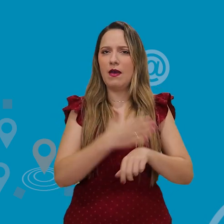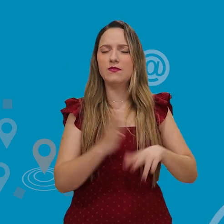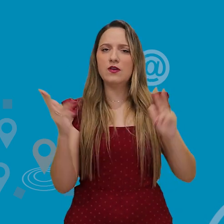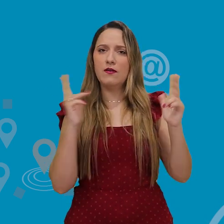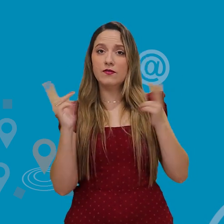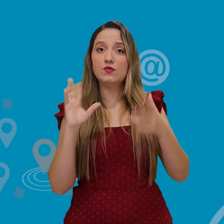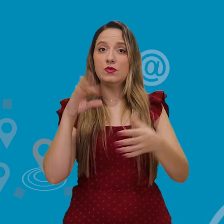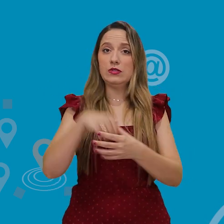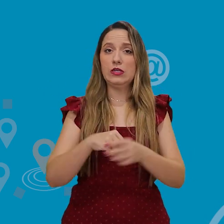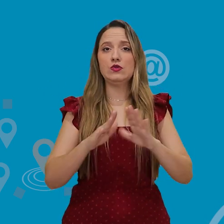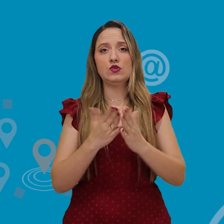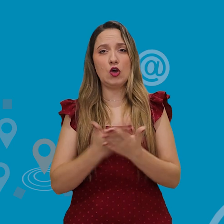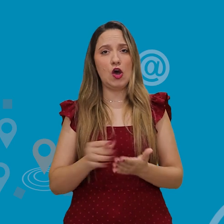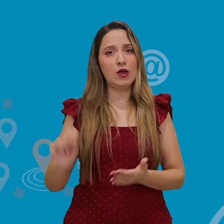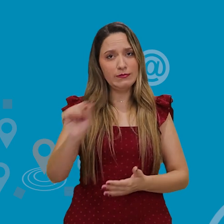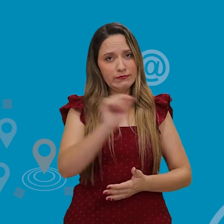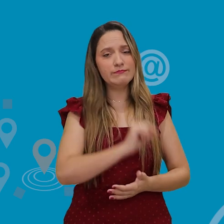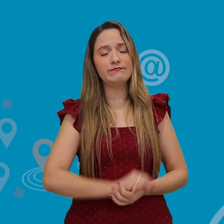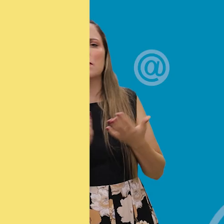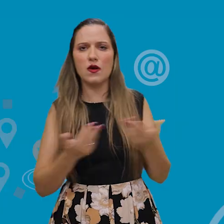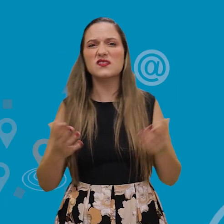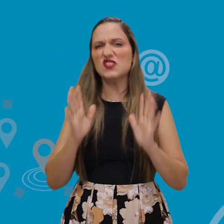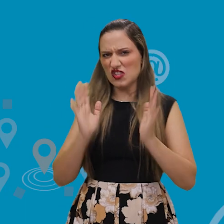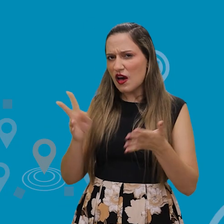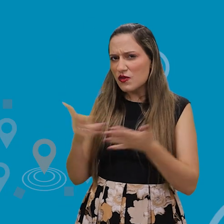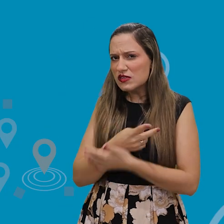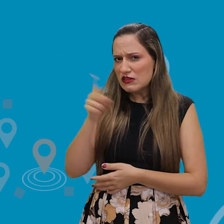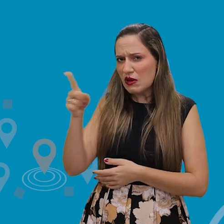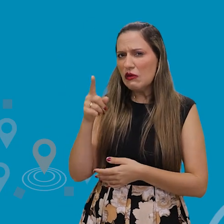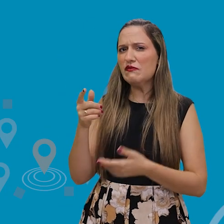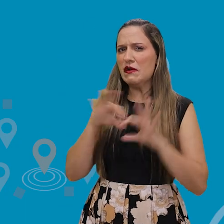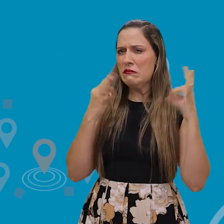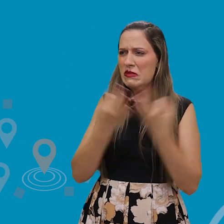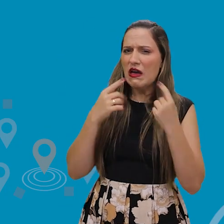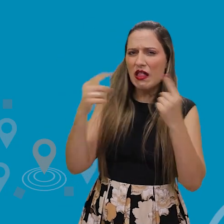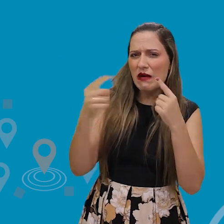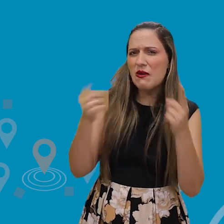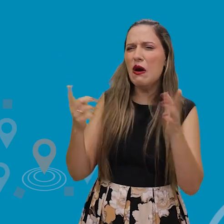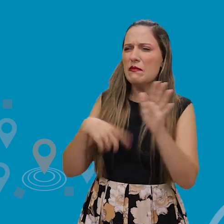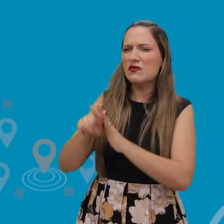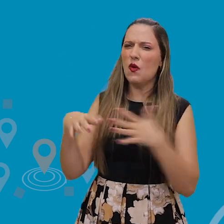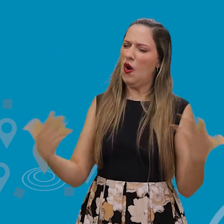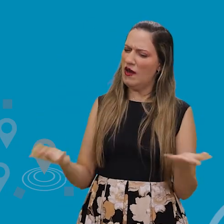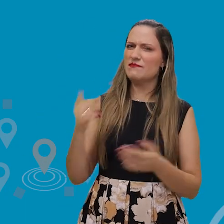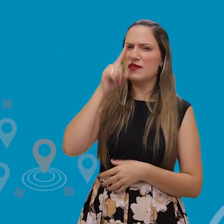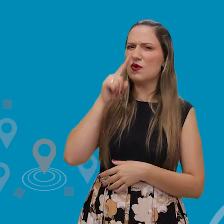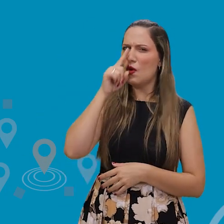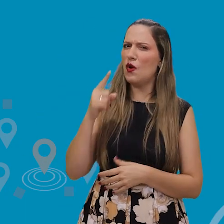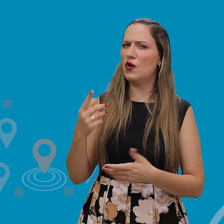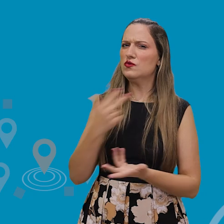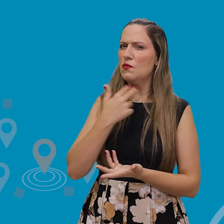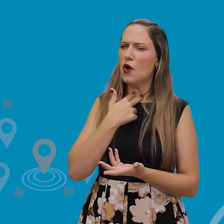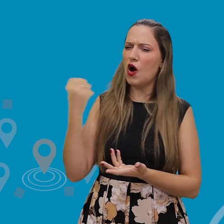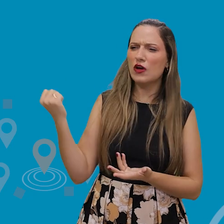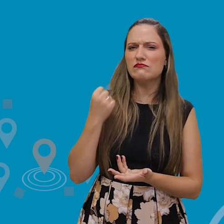de aventura dentro do espaço escolar. Alguém já reclamou para o senhor, nossa, mas isso é muito, muito perigoso, meu filho pode cair, pode,